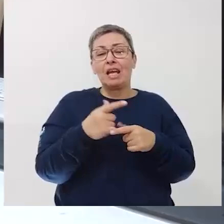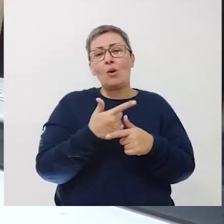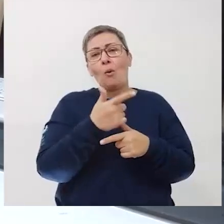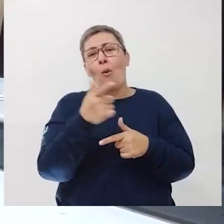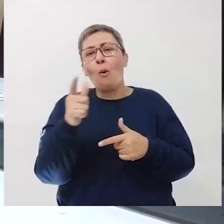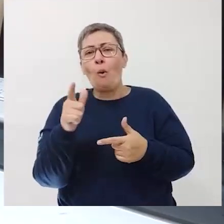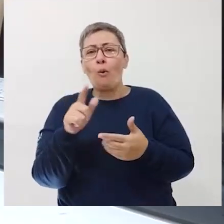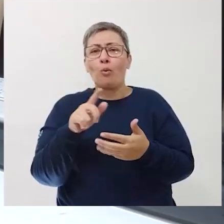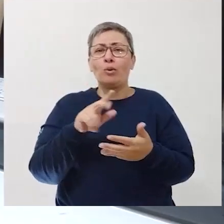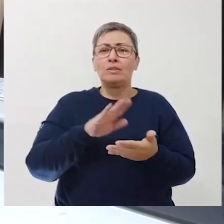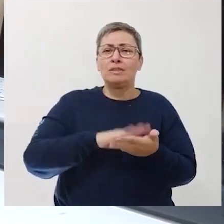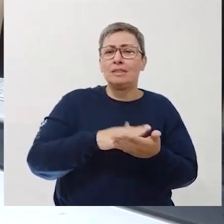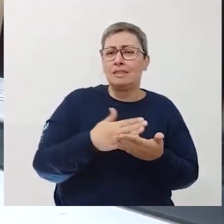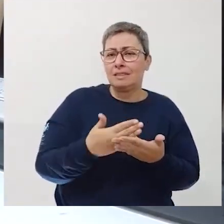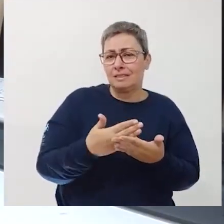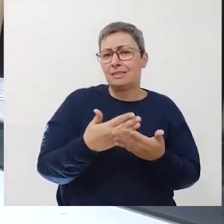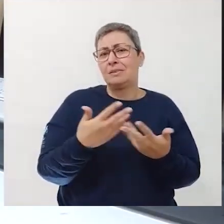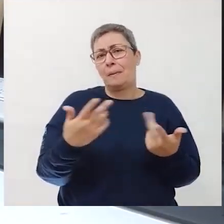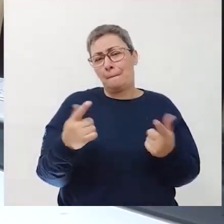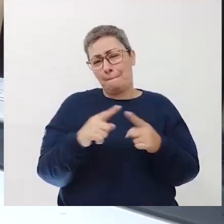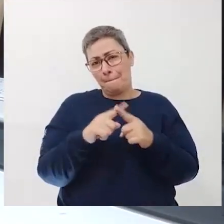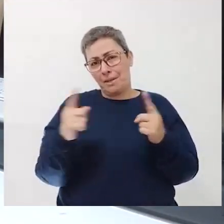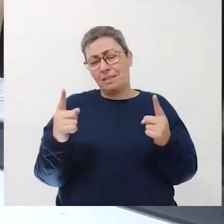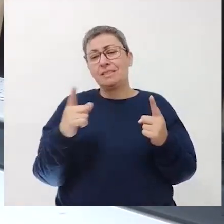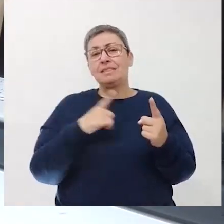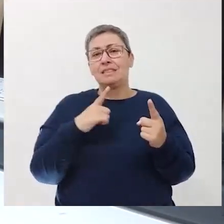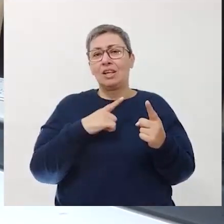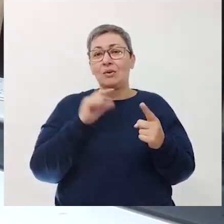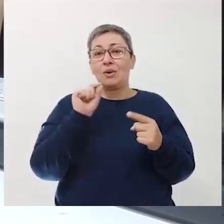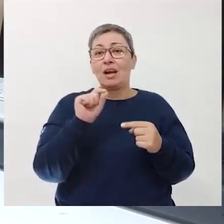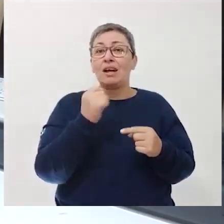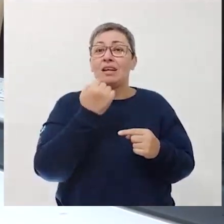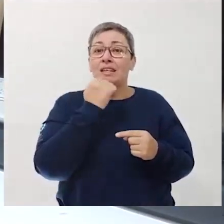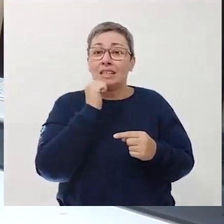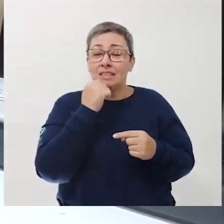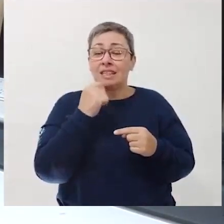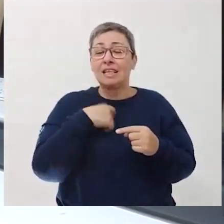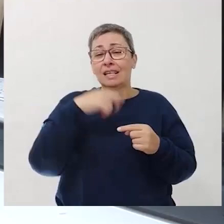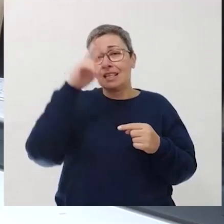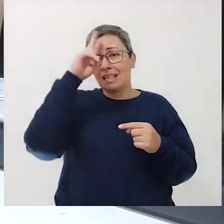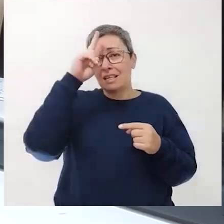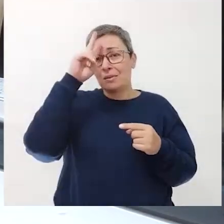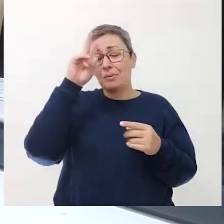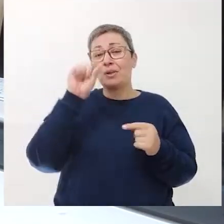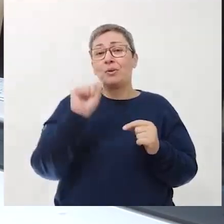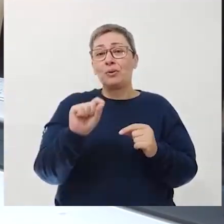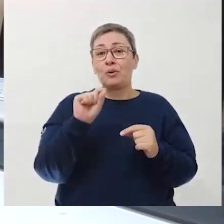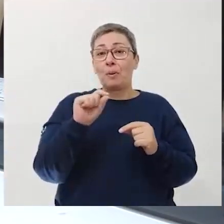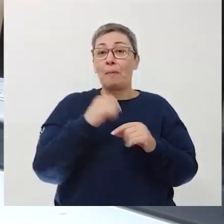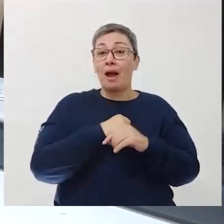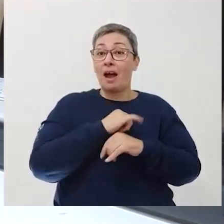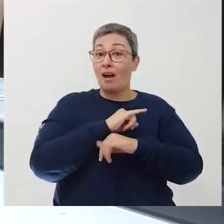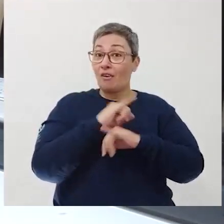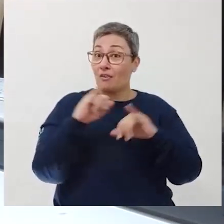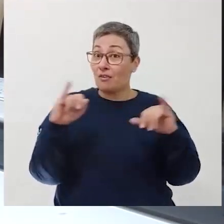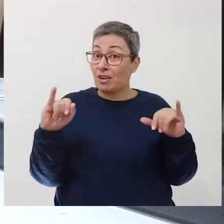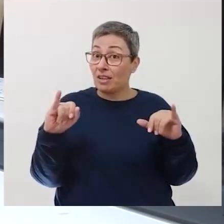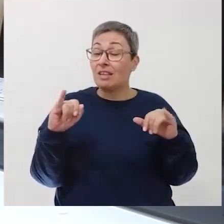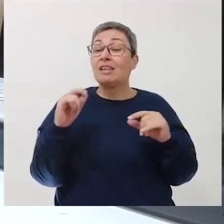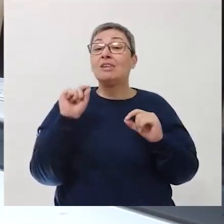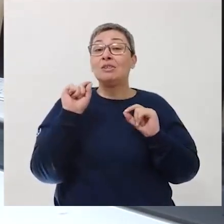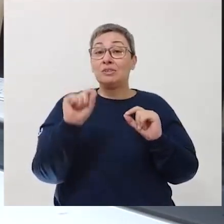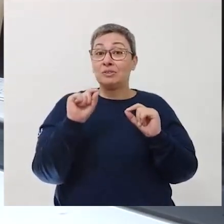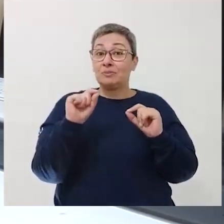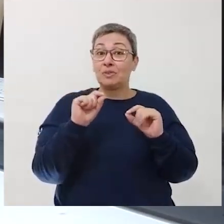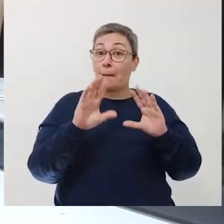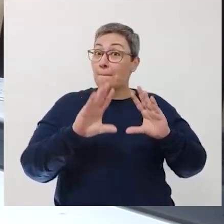interpretações para essa história. Mas o caso da ciência sempre é lembrado para o aviso de